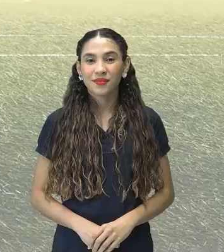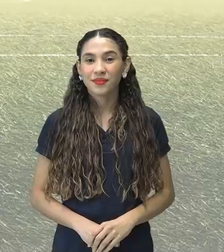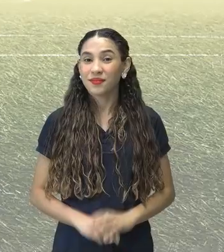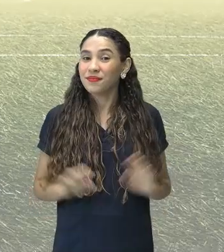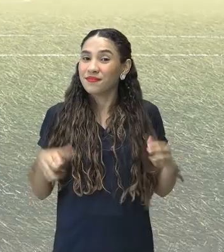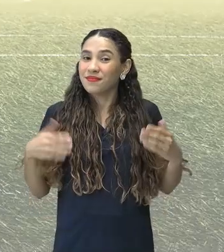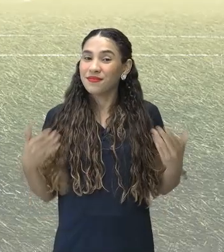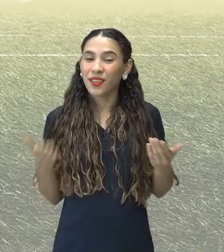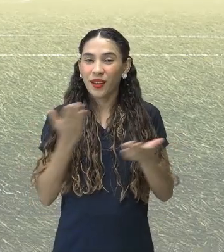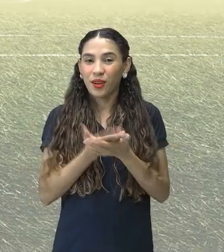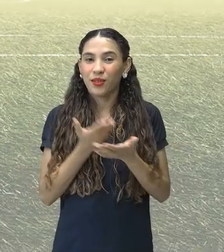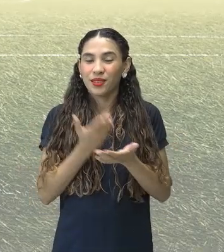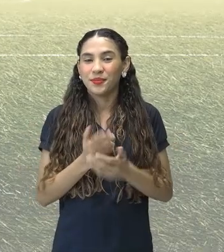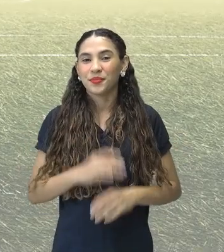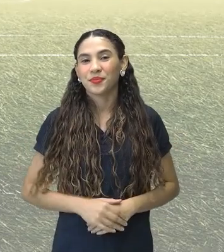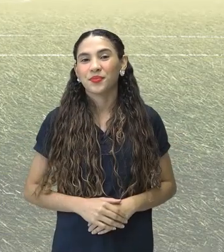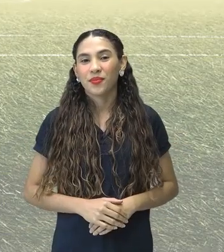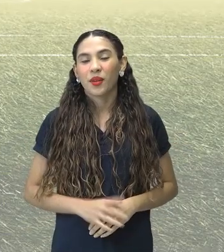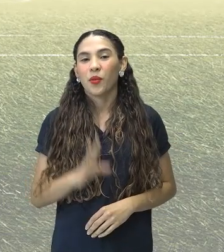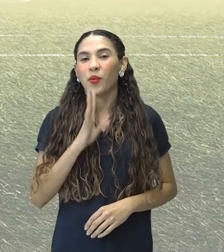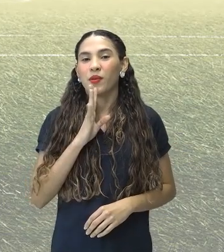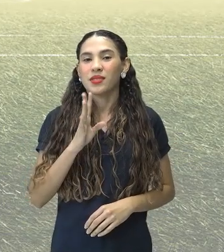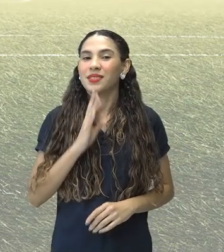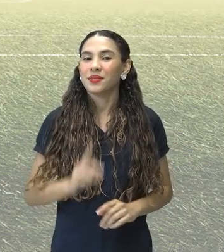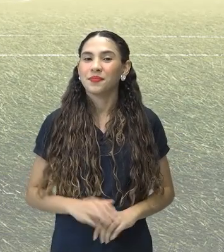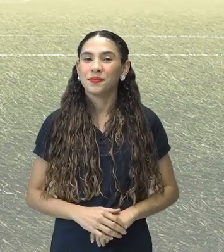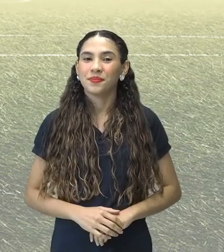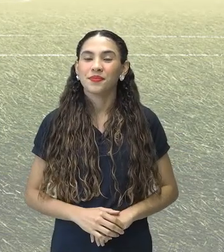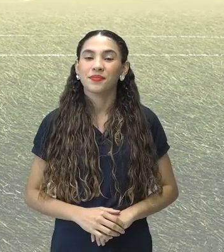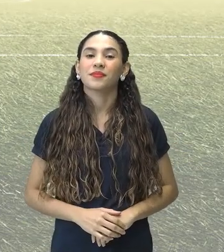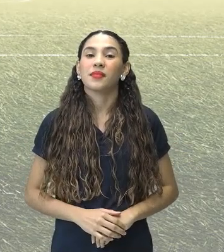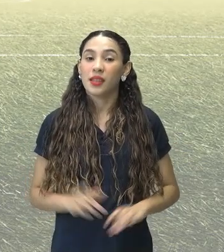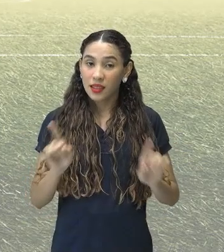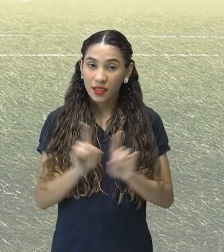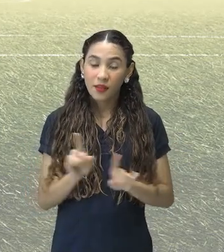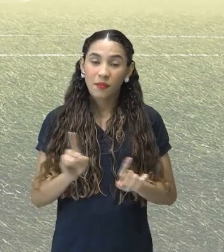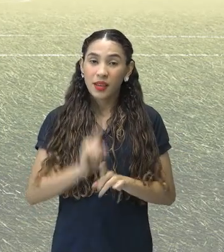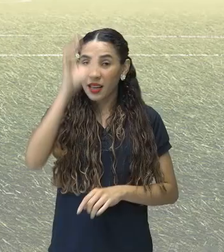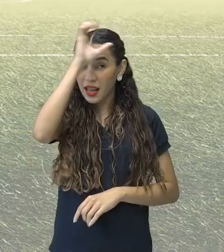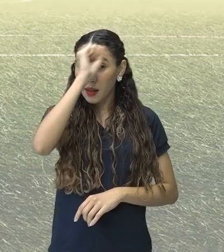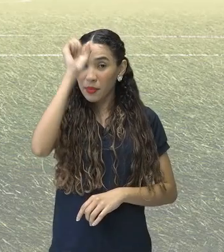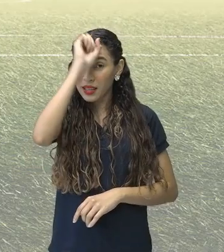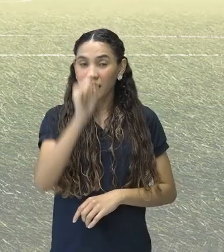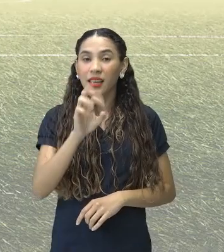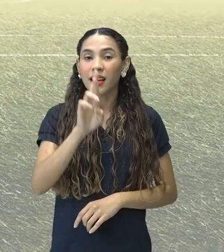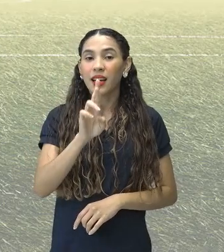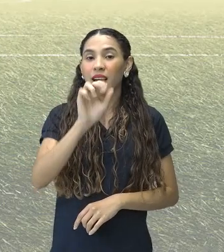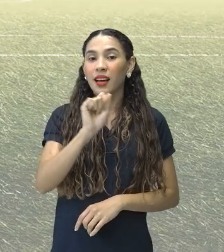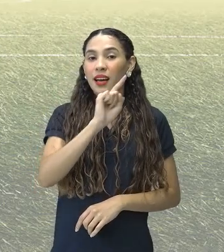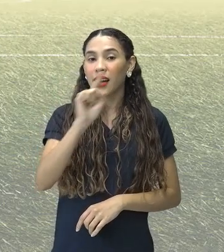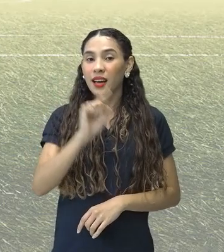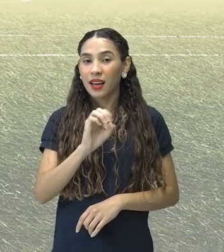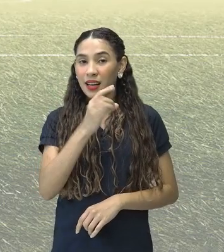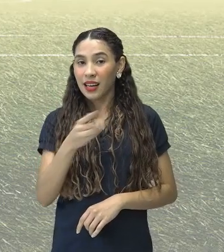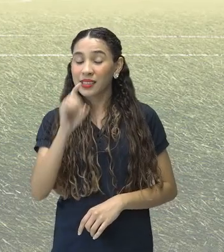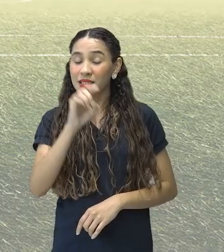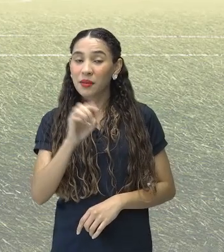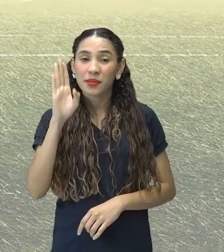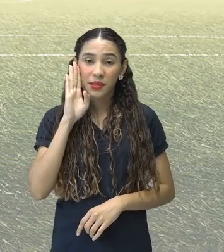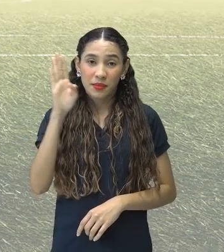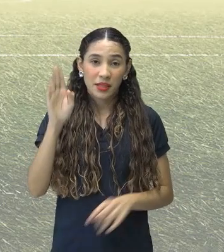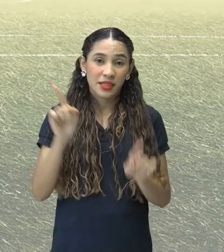E nesta aula vamos conhecer, e aprender sobre razão,